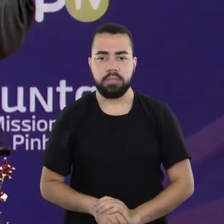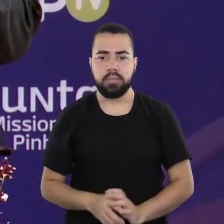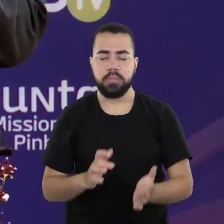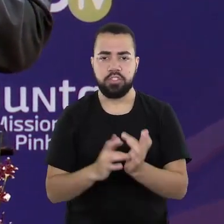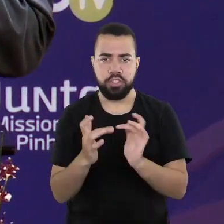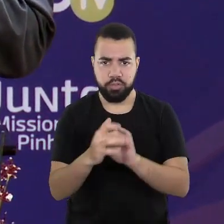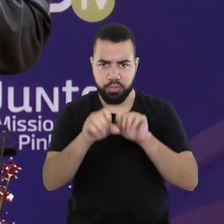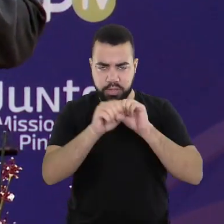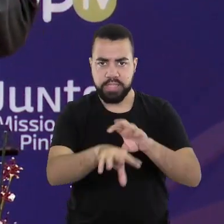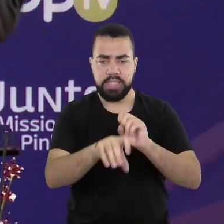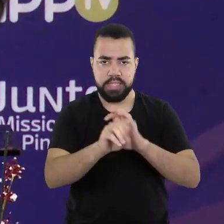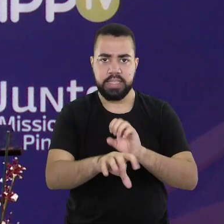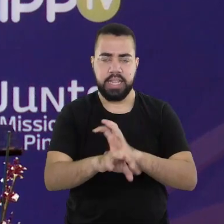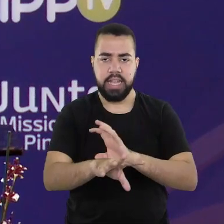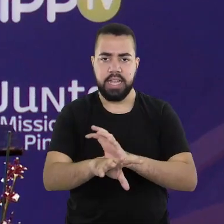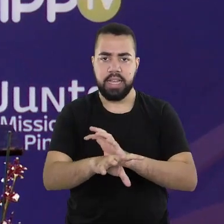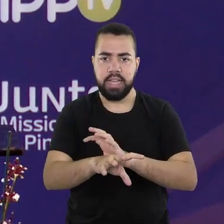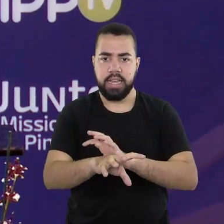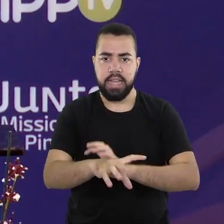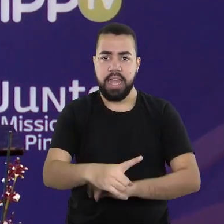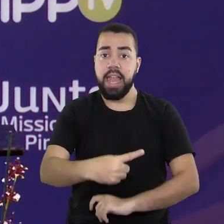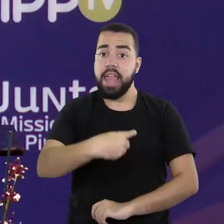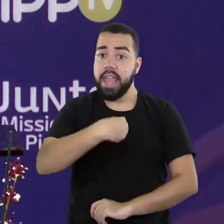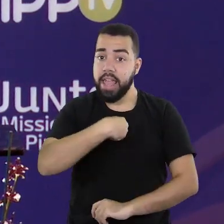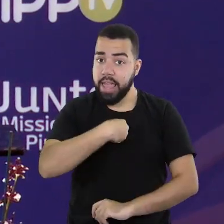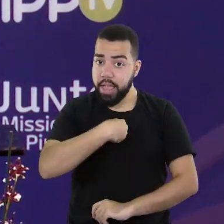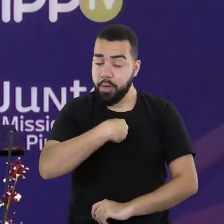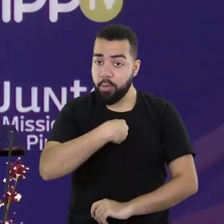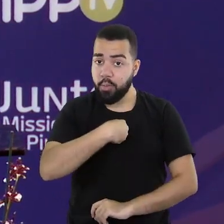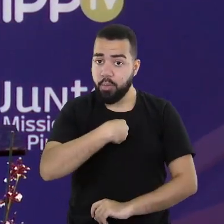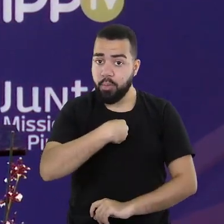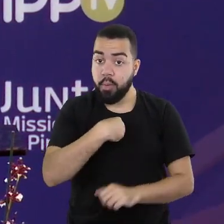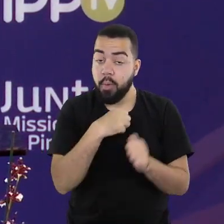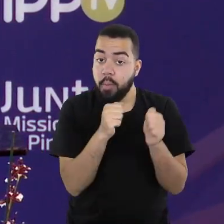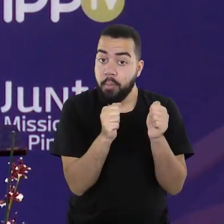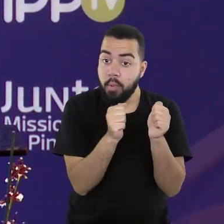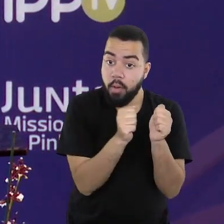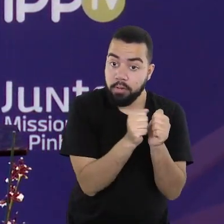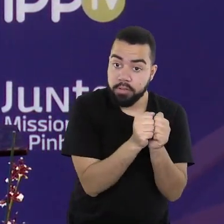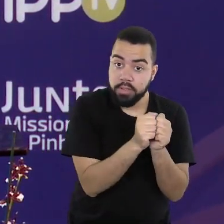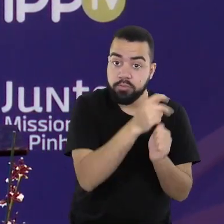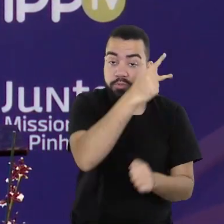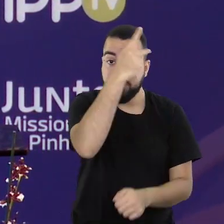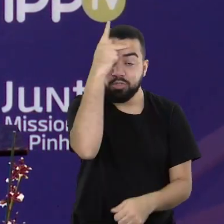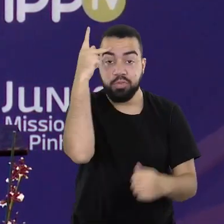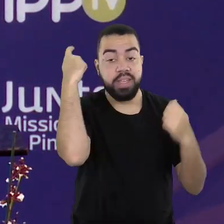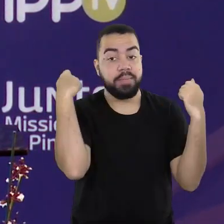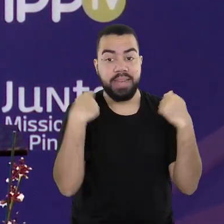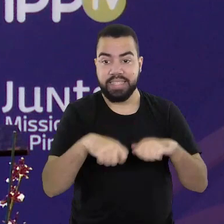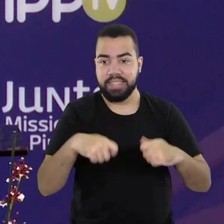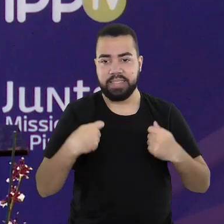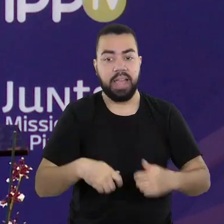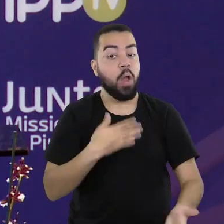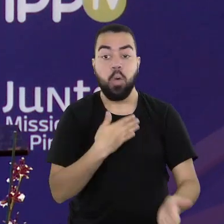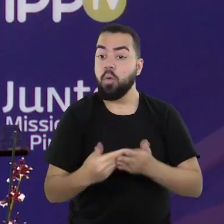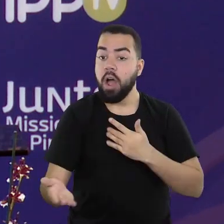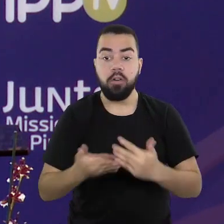eu sou o próximo daquele que precisa de mim.